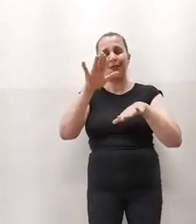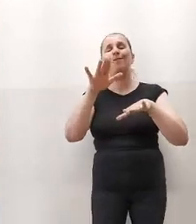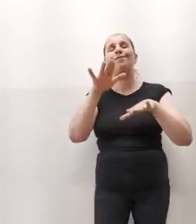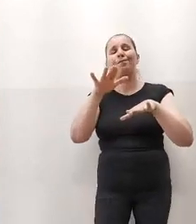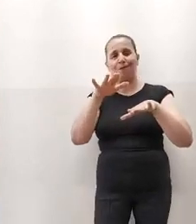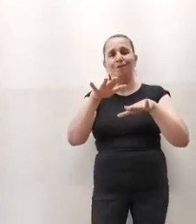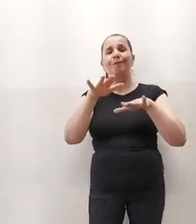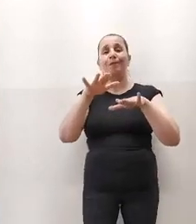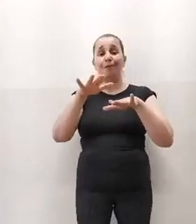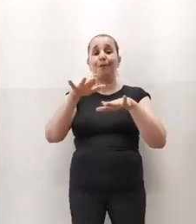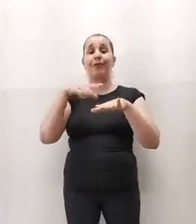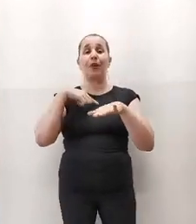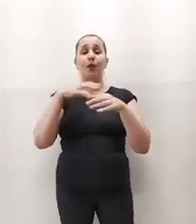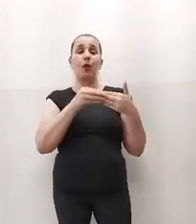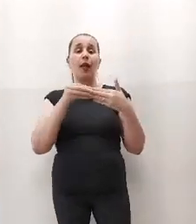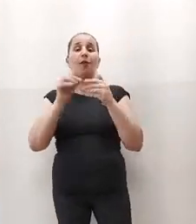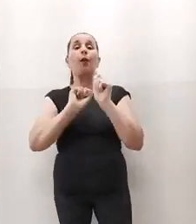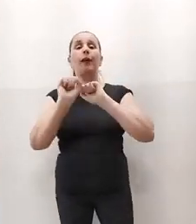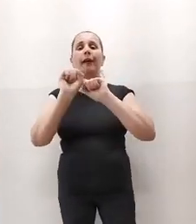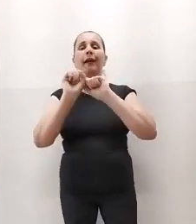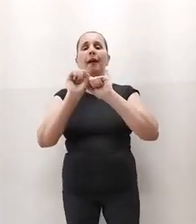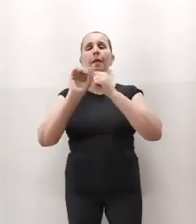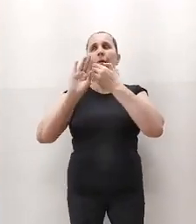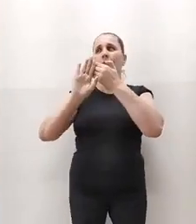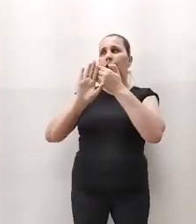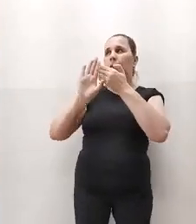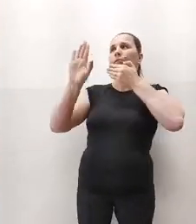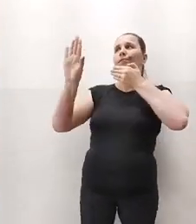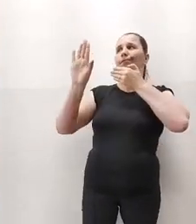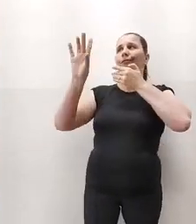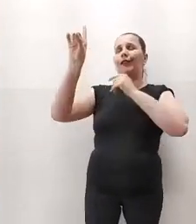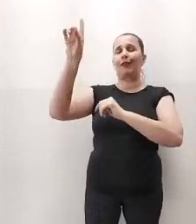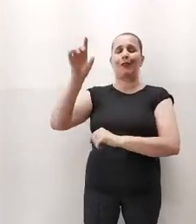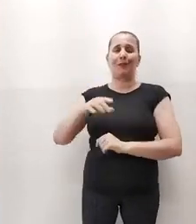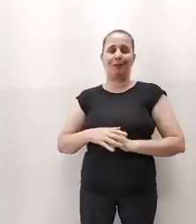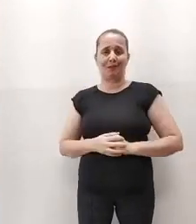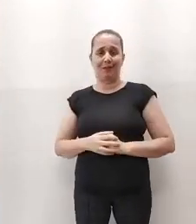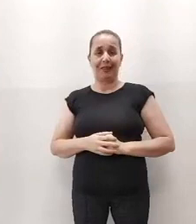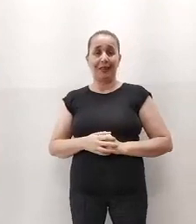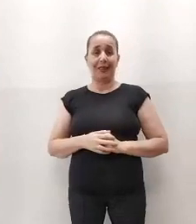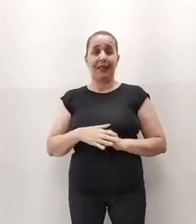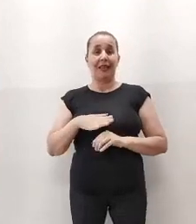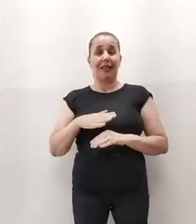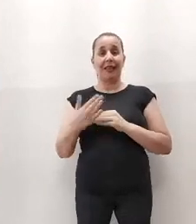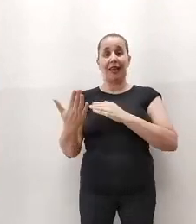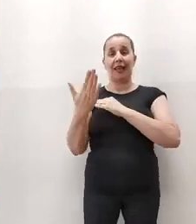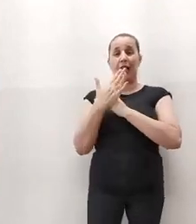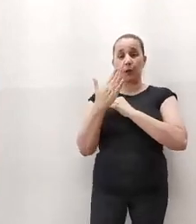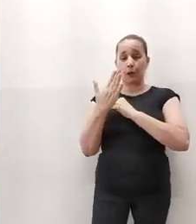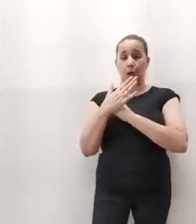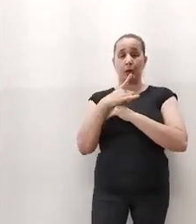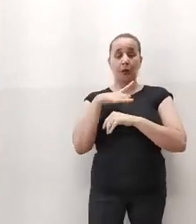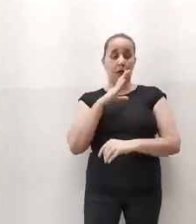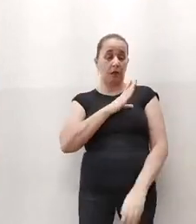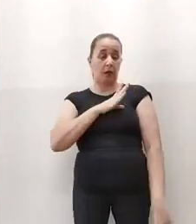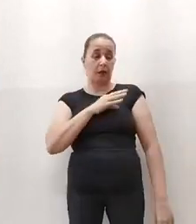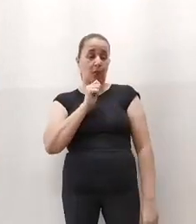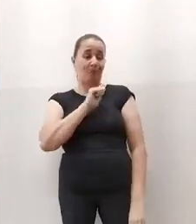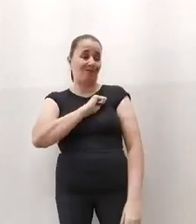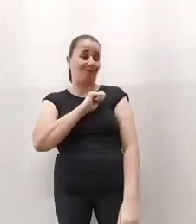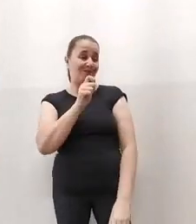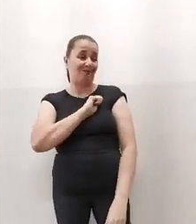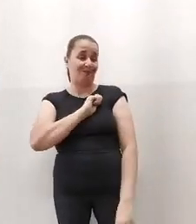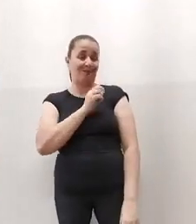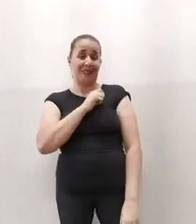vezes, ela nos leva para longe da vontade de Deus. E ela favorece esse nosso coração inútil, favorece